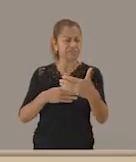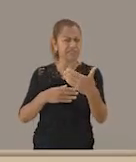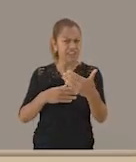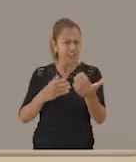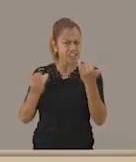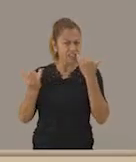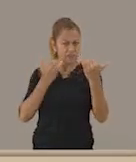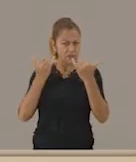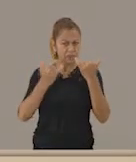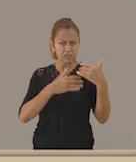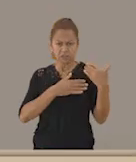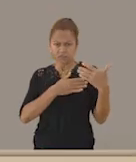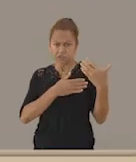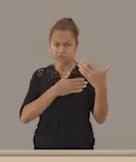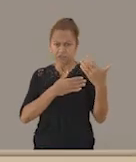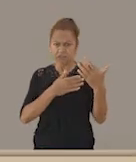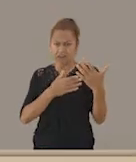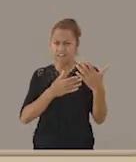serão verdadeiras?